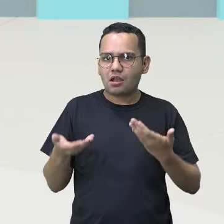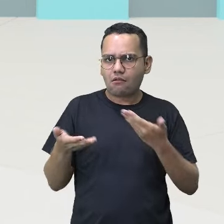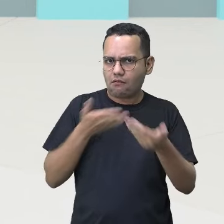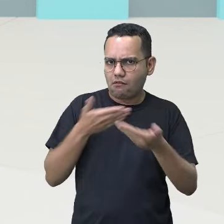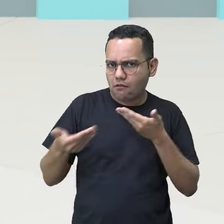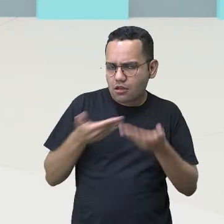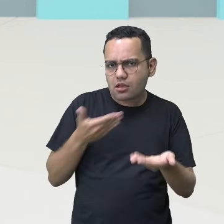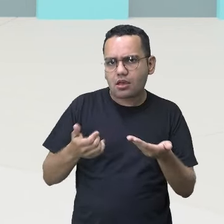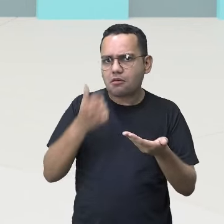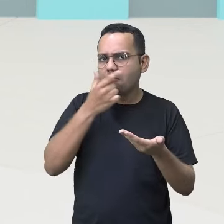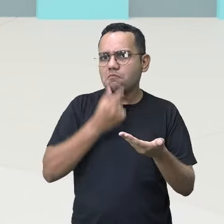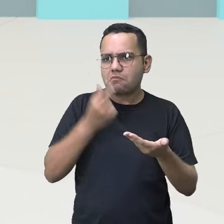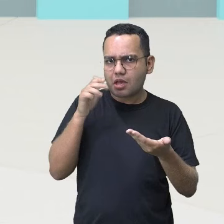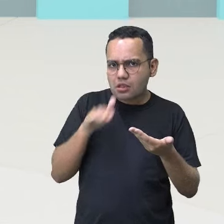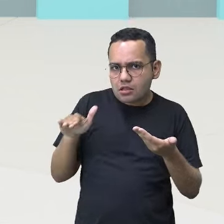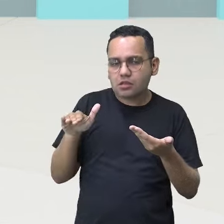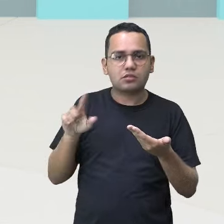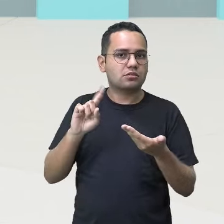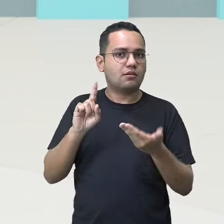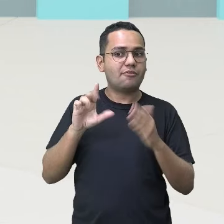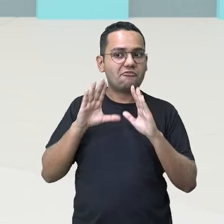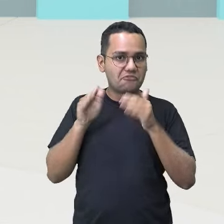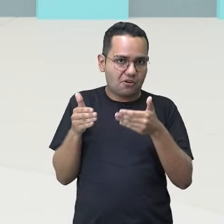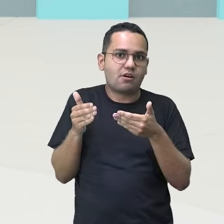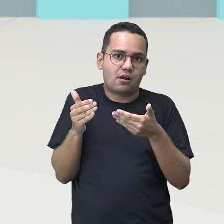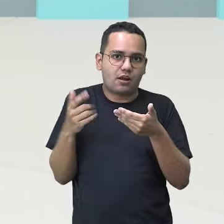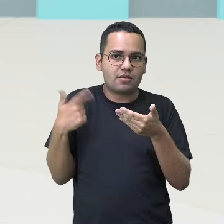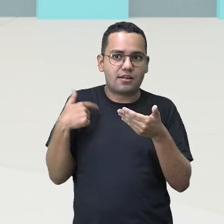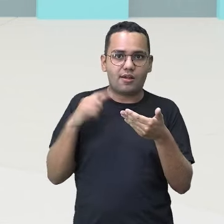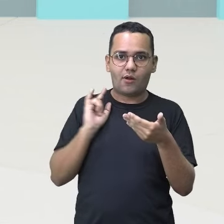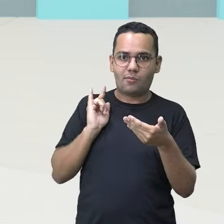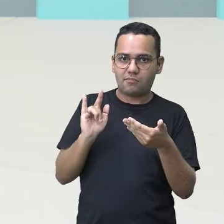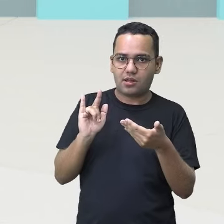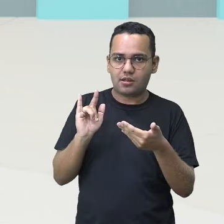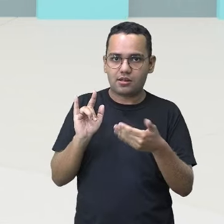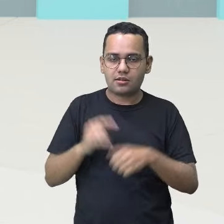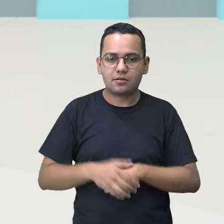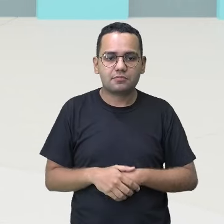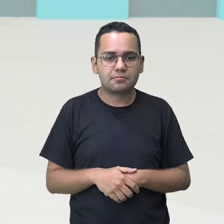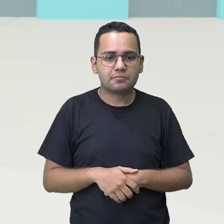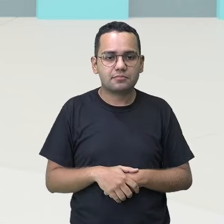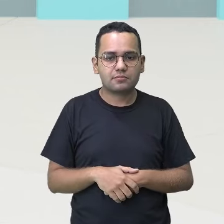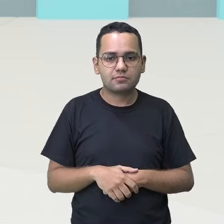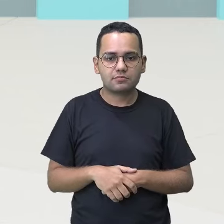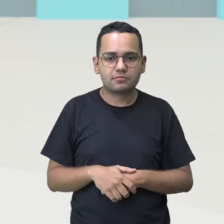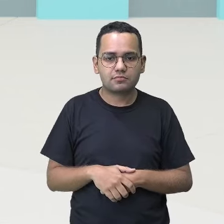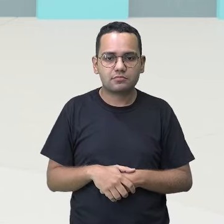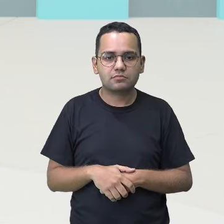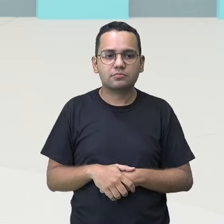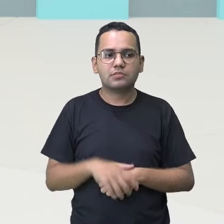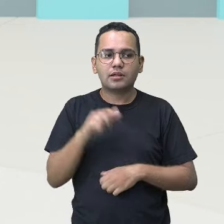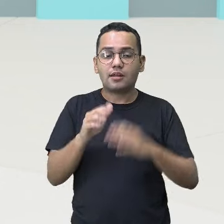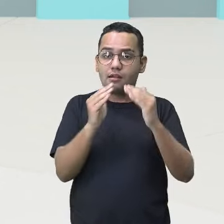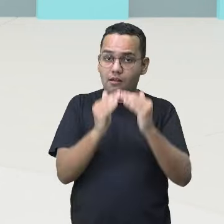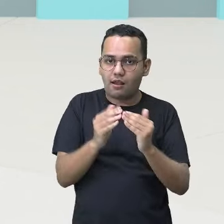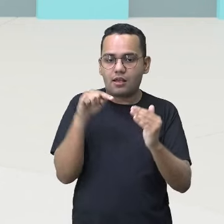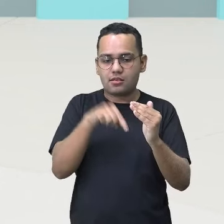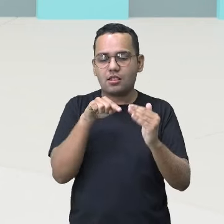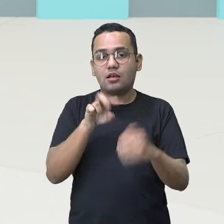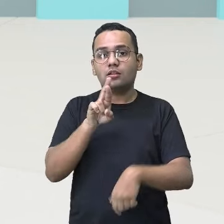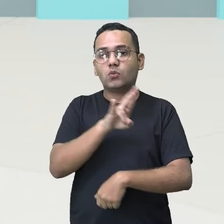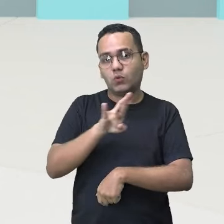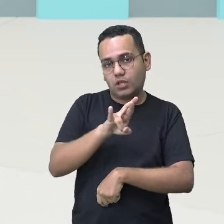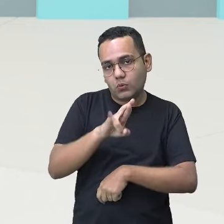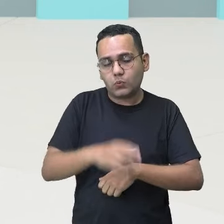é um menino esp cífico é o menino que amei Beleza então existe um menino que mora aí no Rio de Janeiro não é olha ali ó O